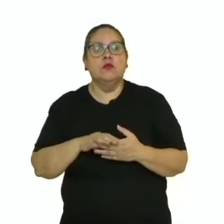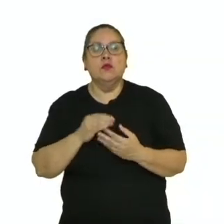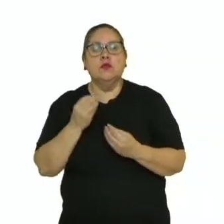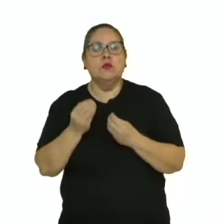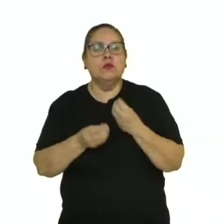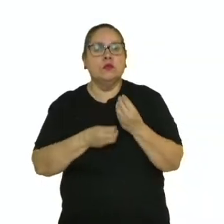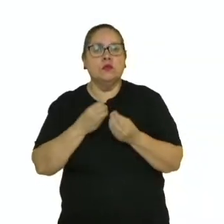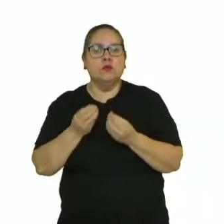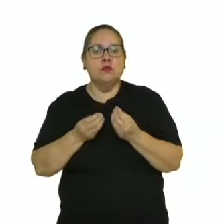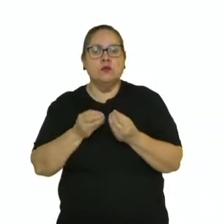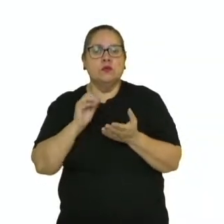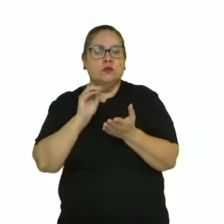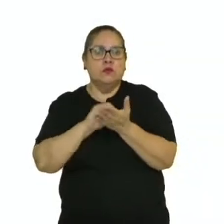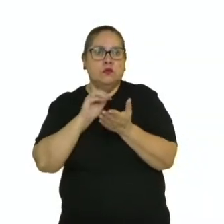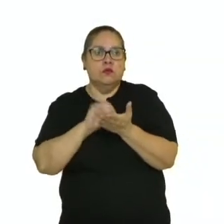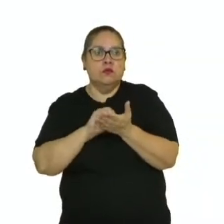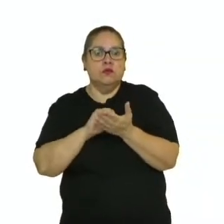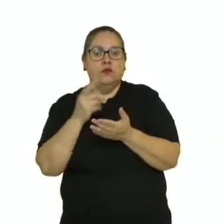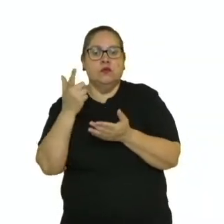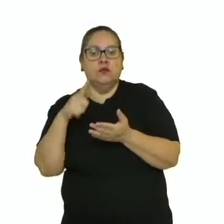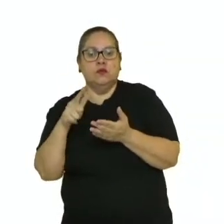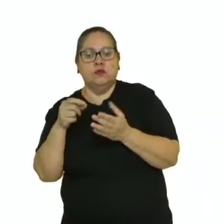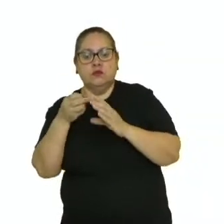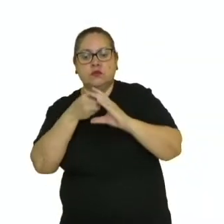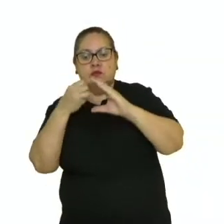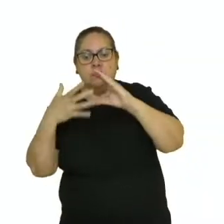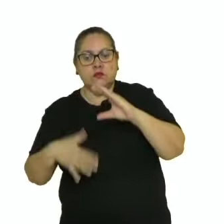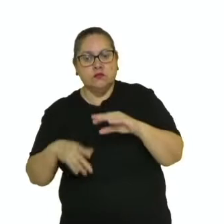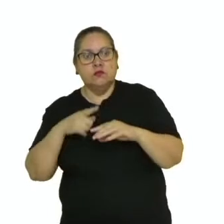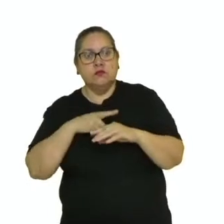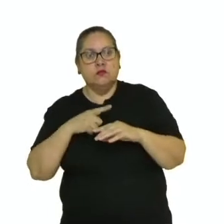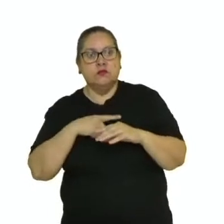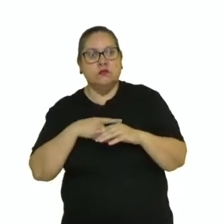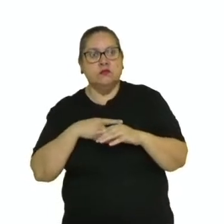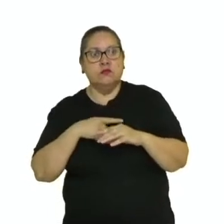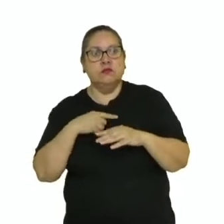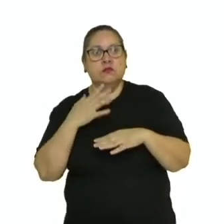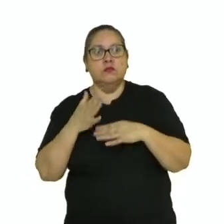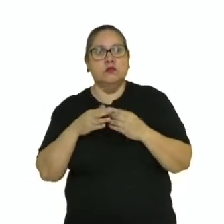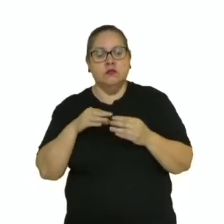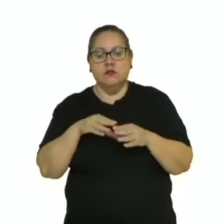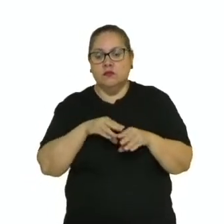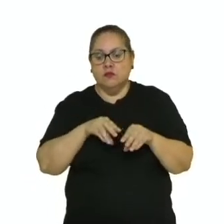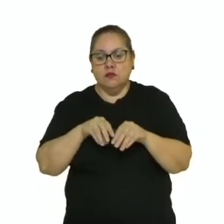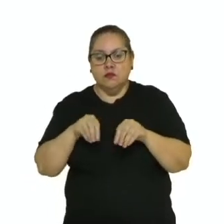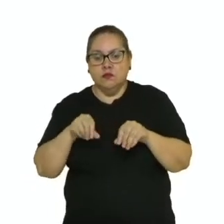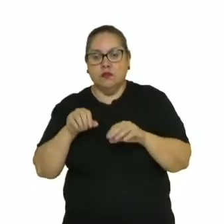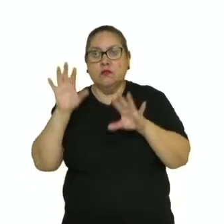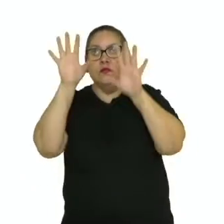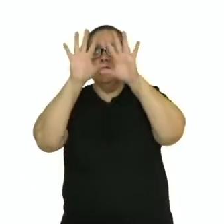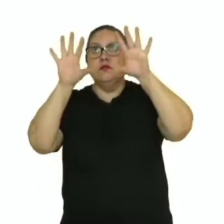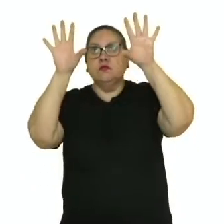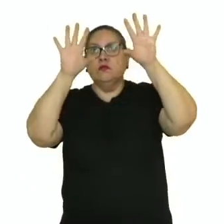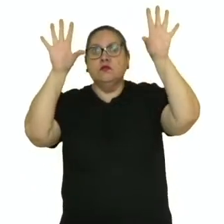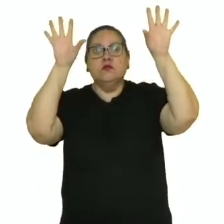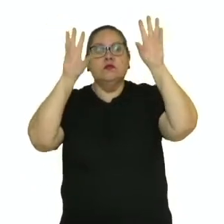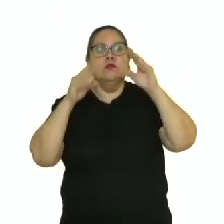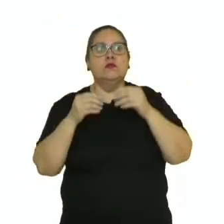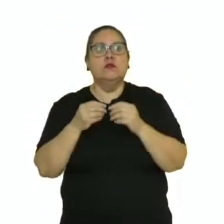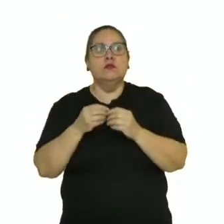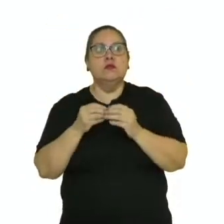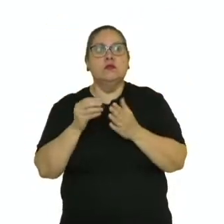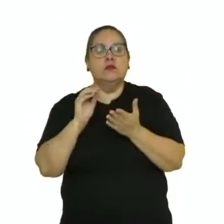como o oxigênio era ausente, outras características também existiam. Além disso, a atmosfera caracterizava-se